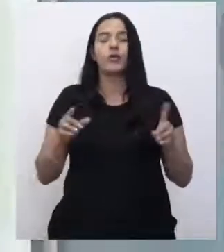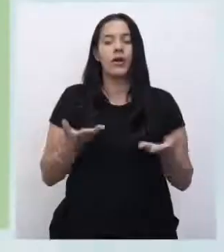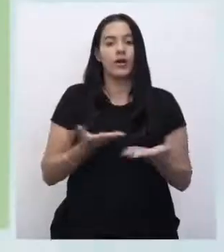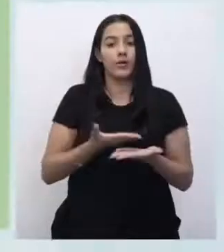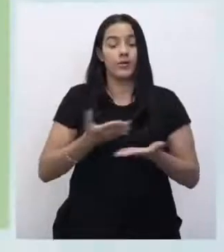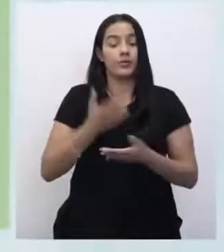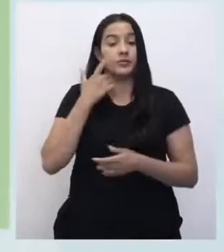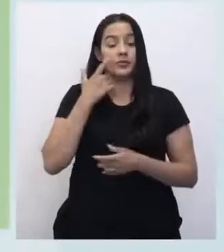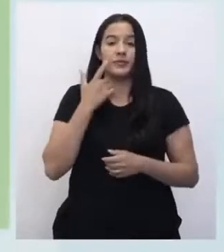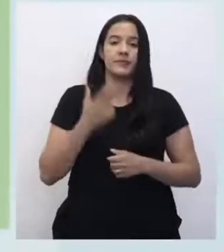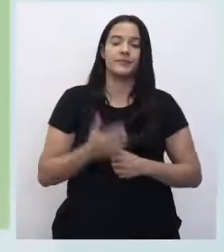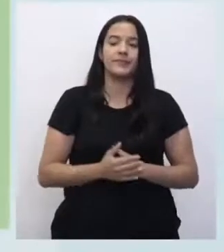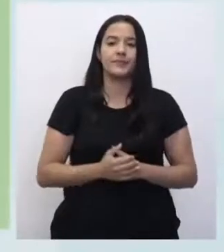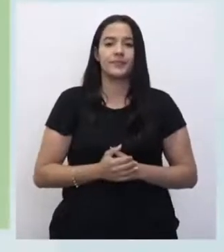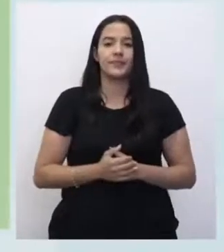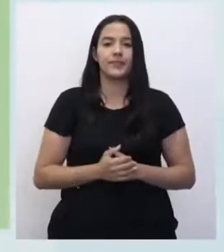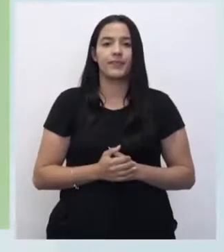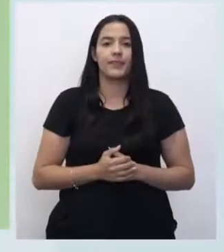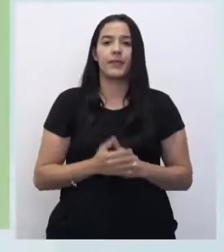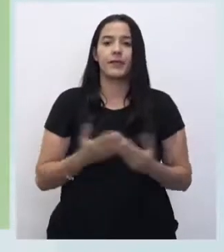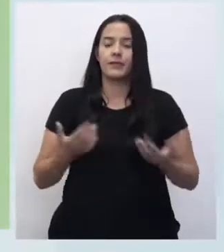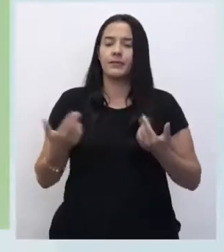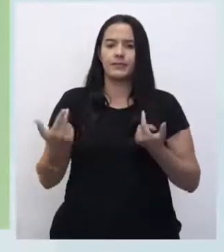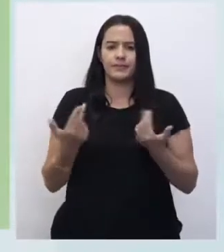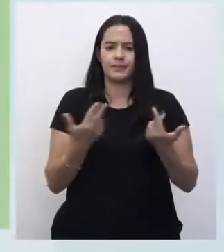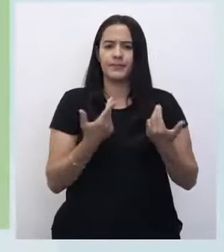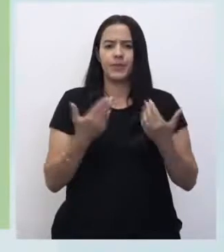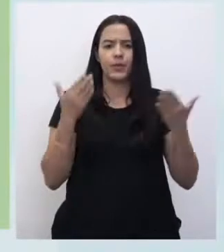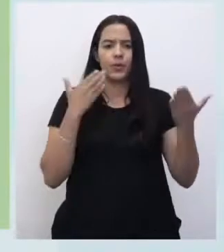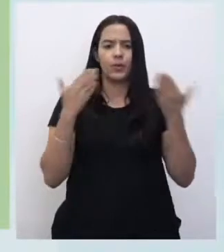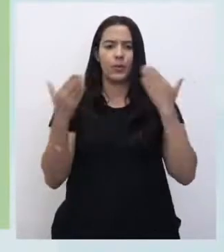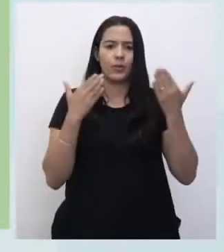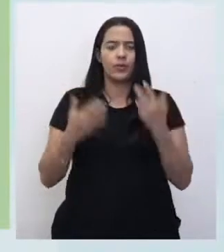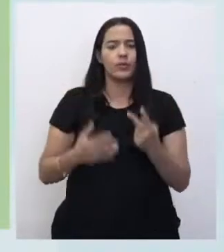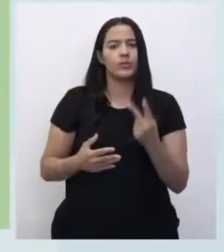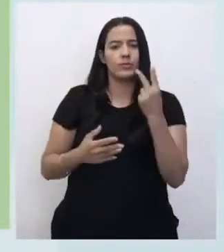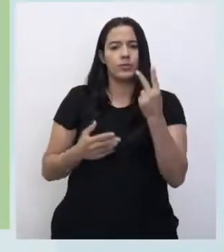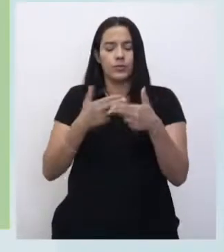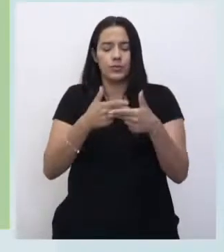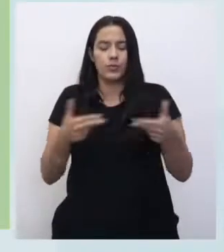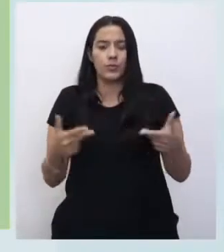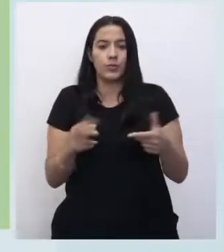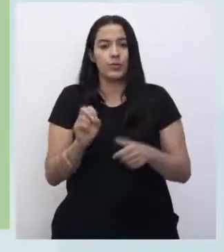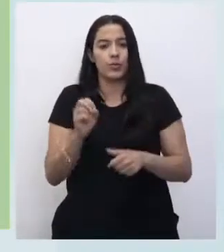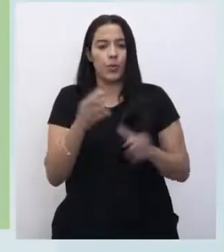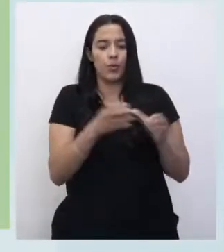para os longos, ok? Eles servem para a mesma coisa, para comparar duas coisas ou pessoas ou grupos de